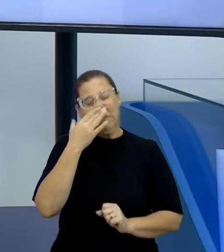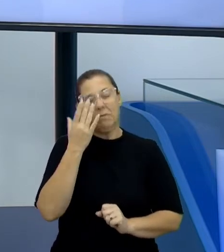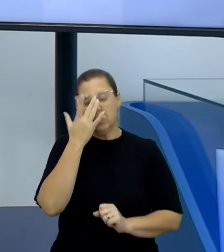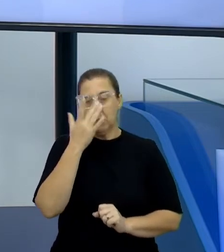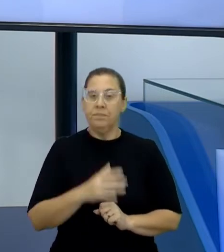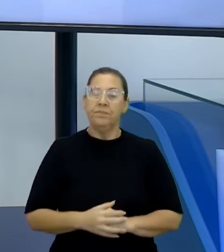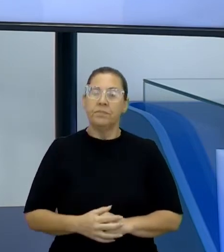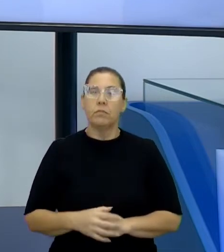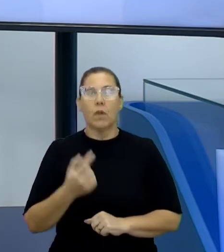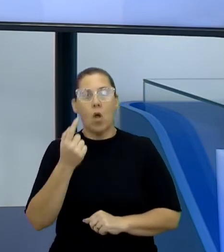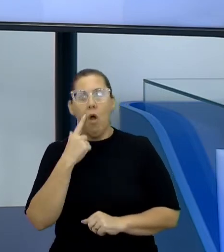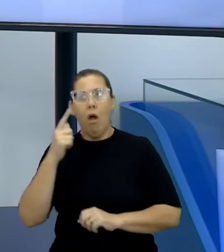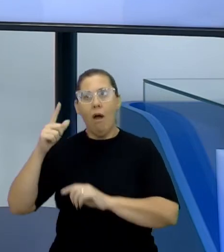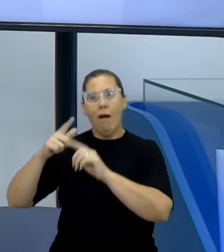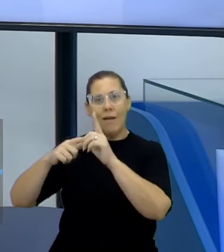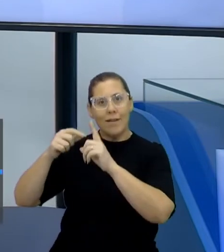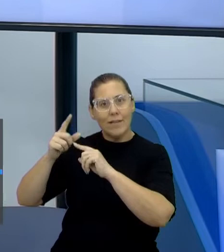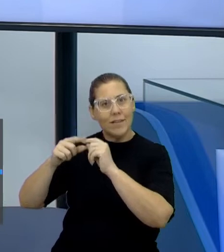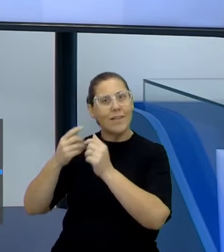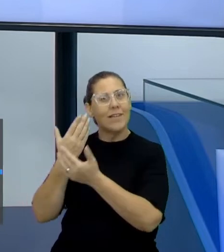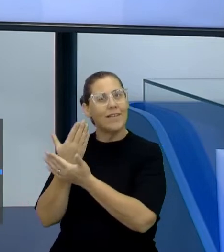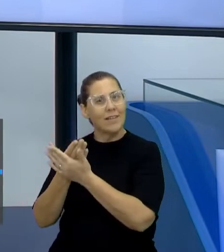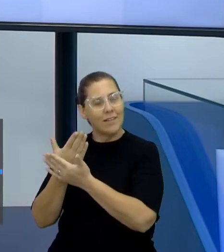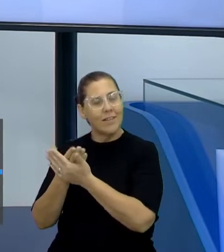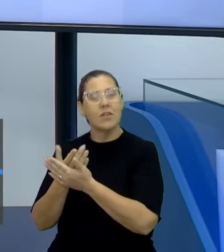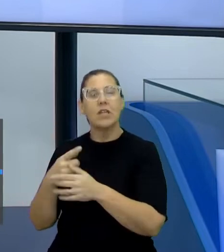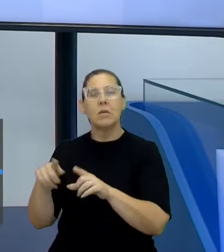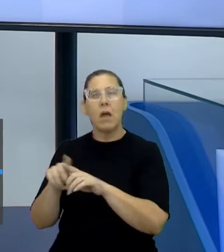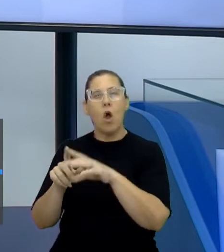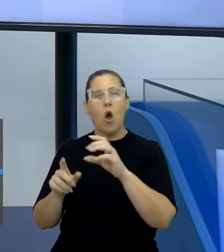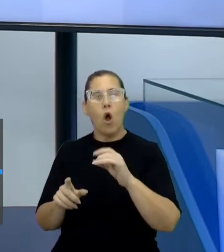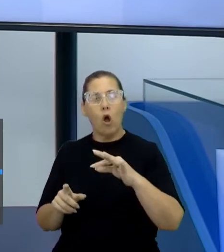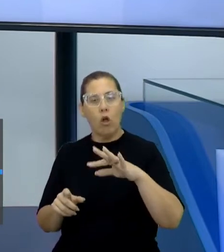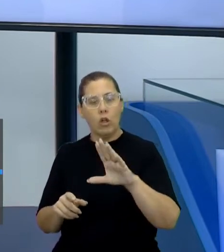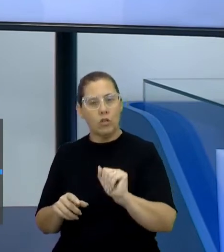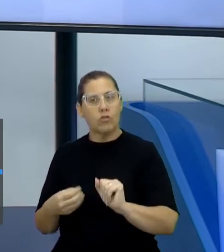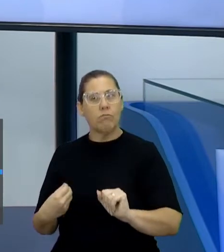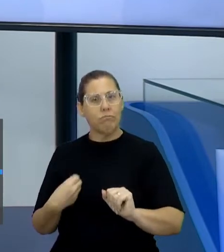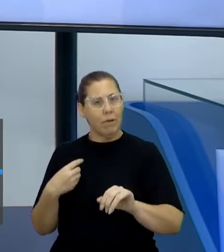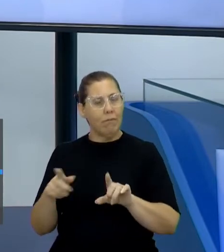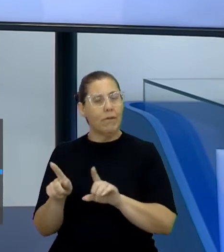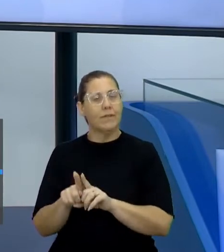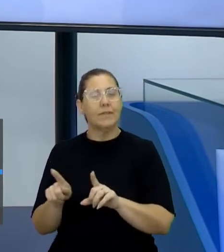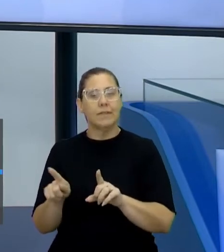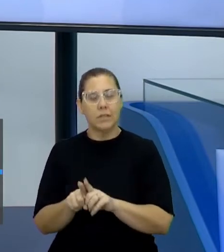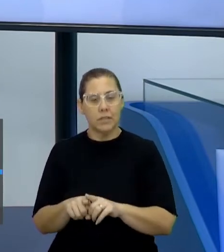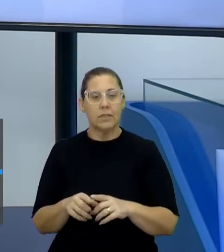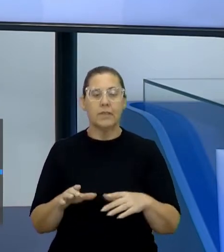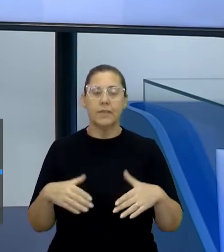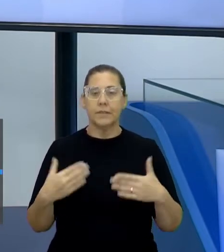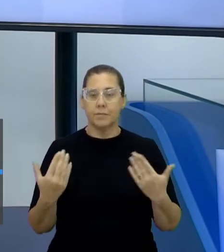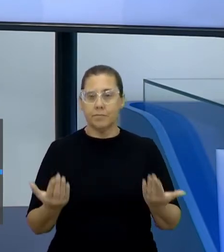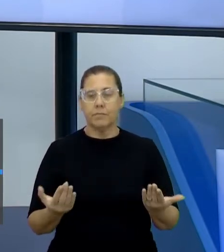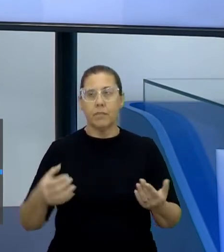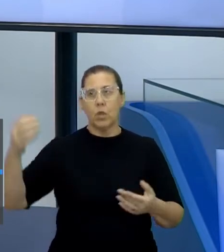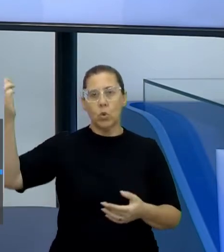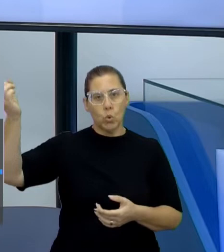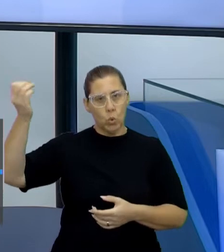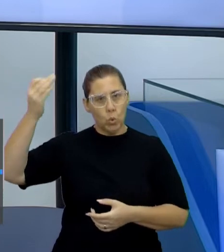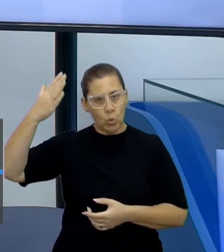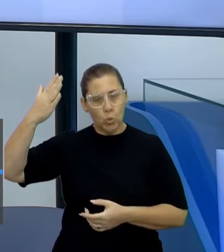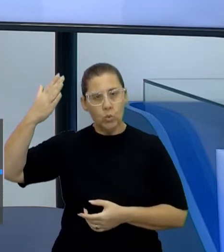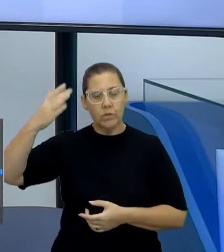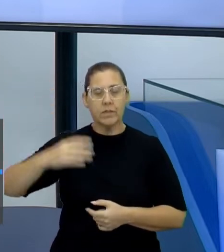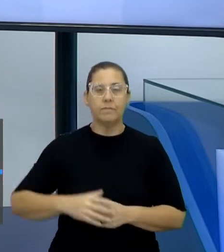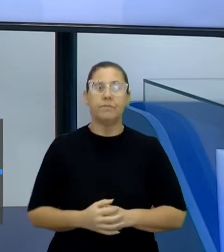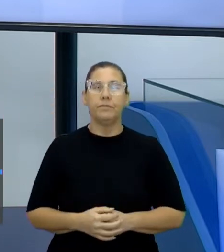só, astronomia e um pouquinho de ótica também ali presente na condição de iluminação